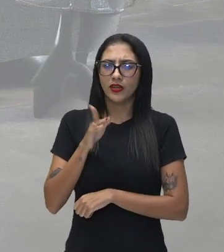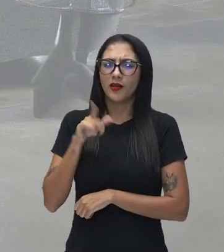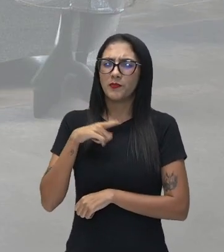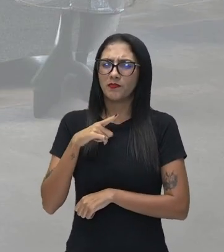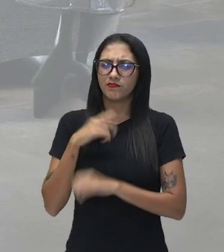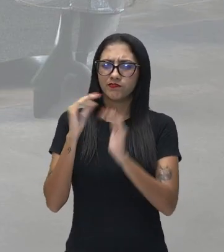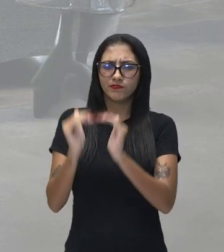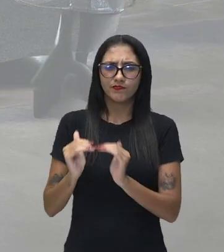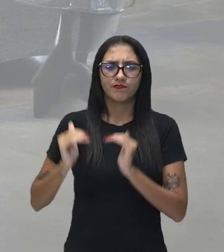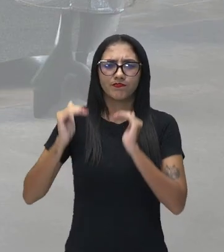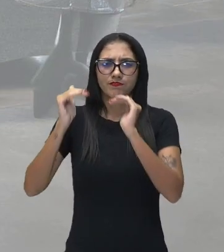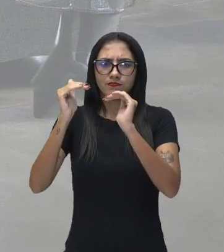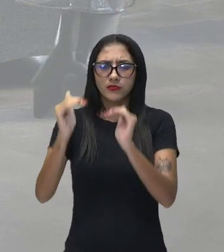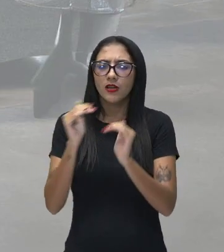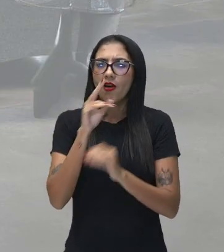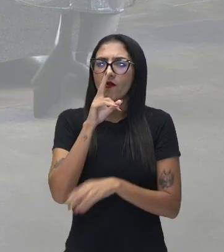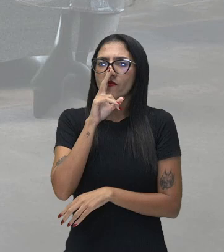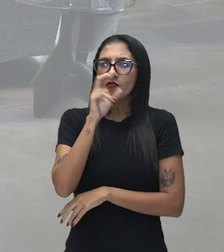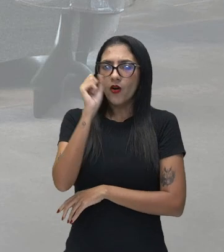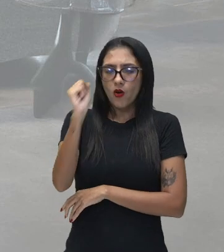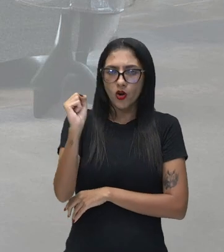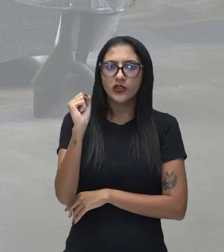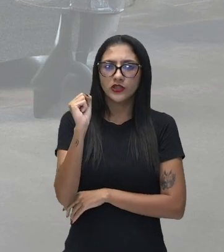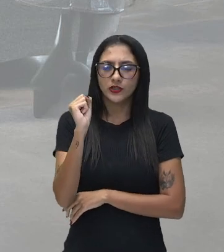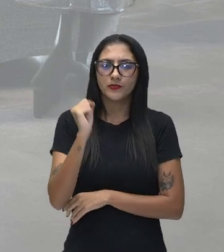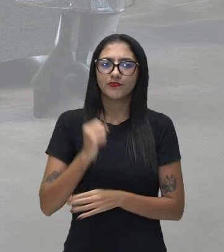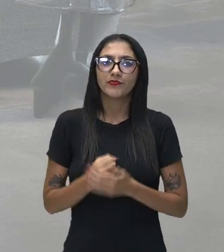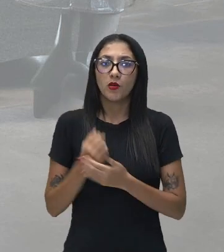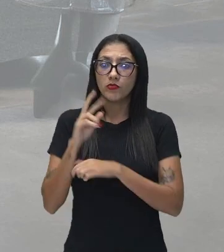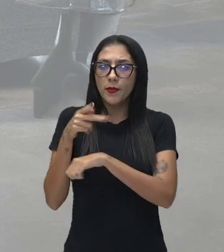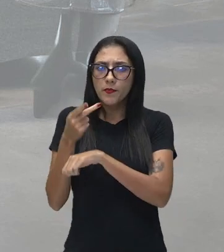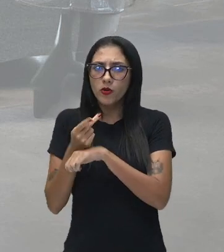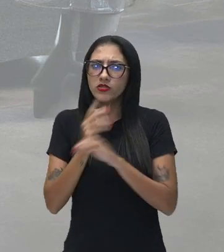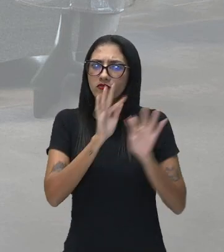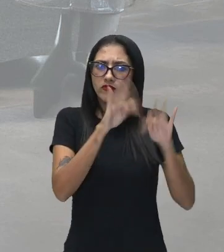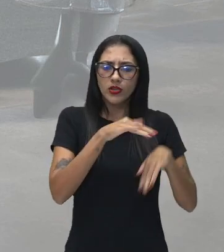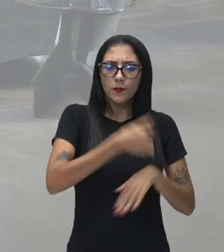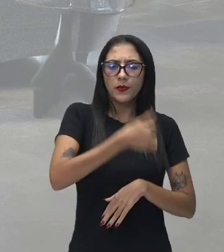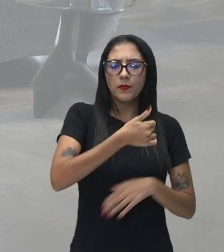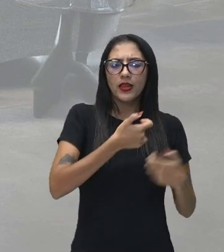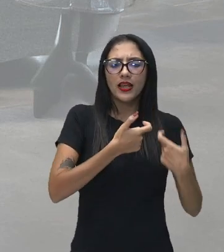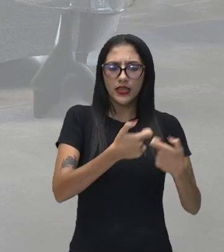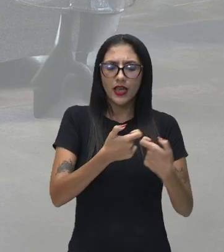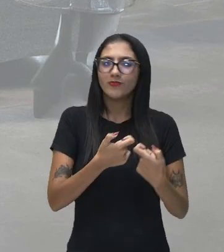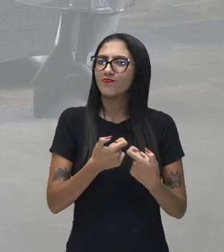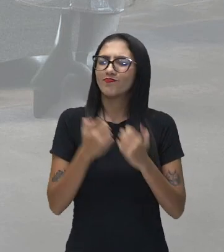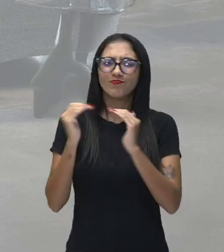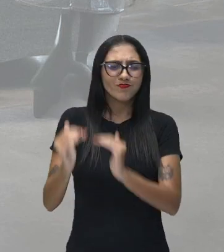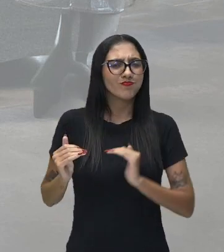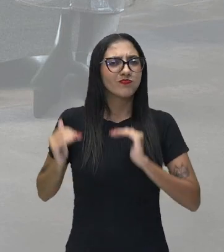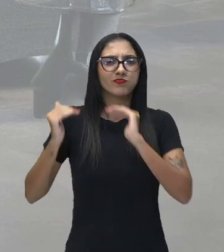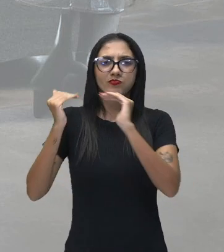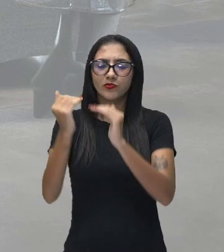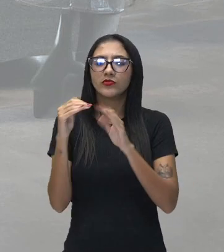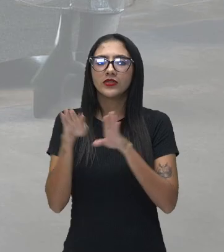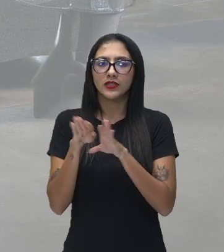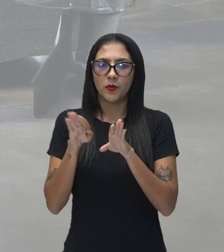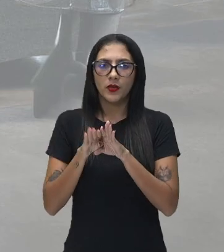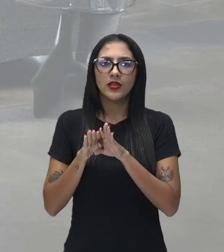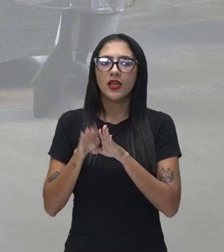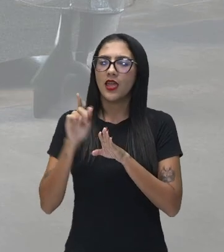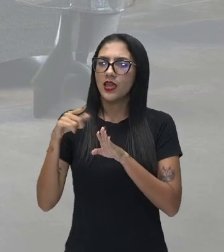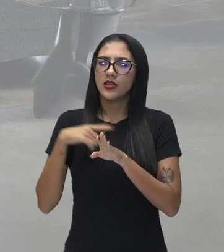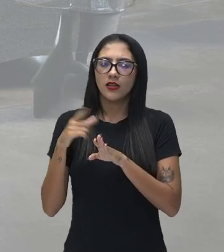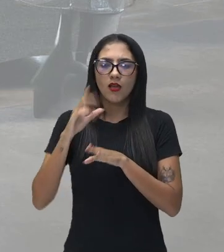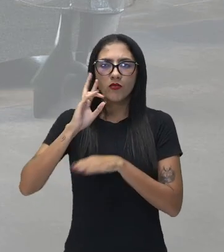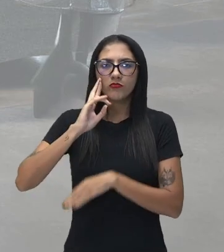país forte, após a Primeira Guerra Mundial, se tornou muito mais forte ainda, ok? Ocupando uma posição de